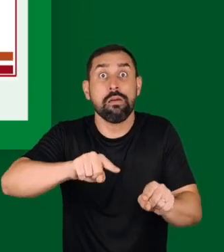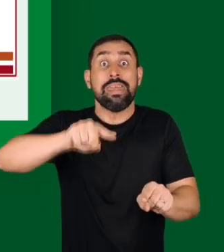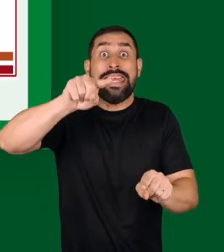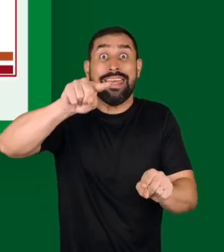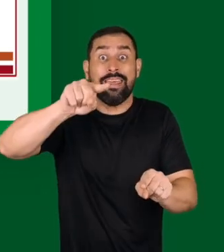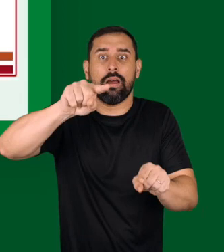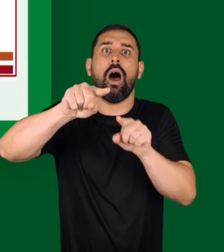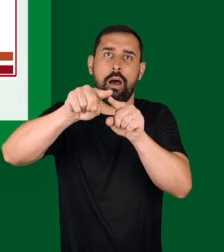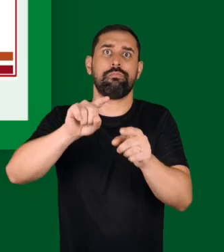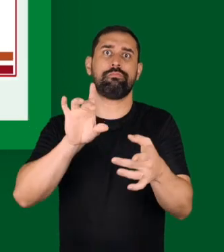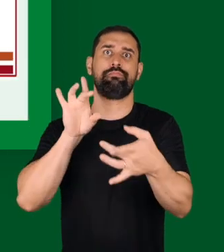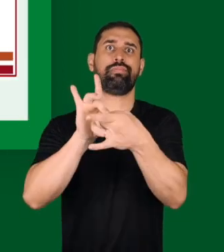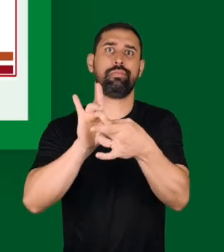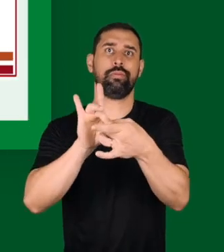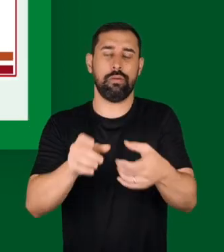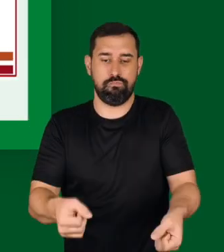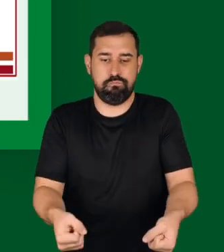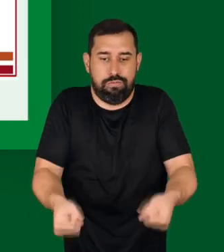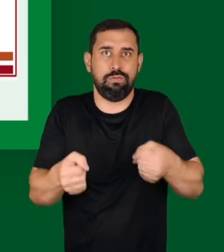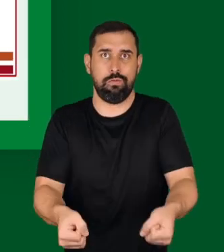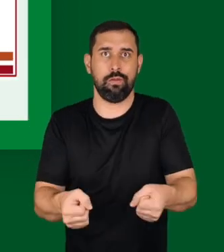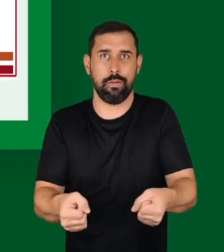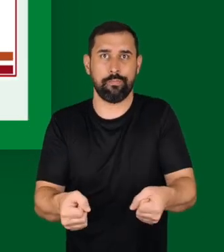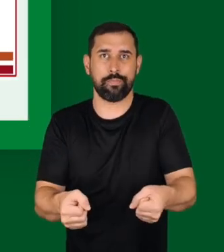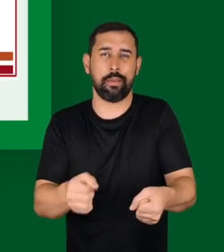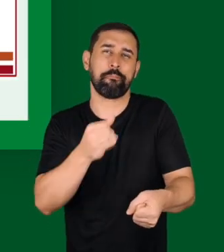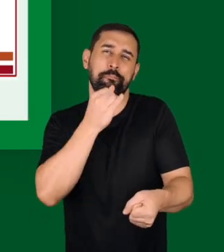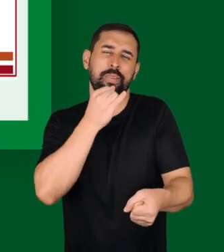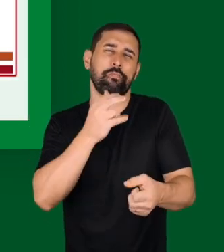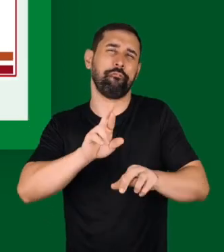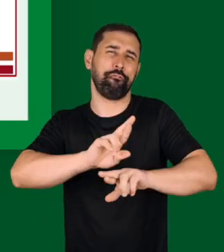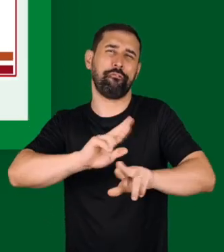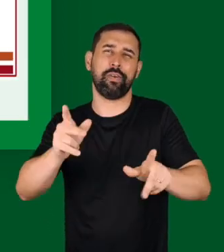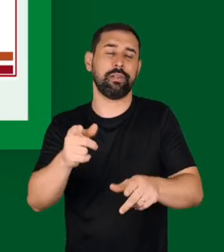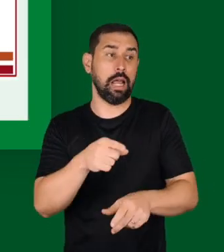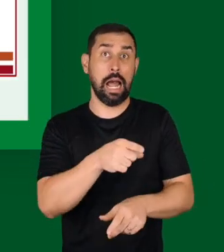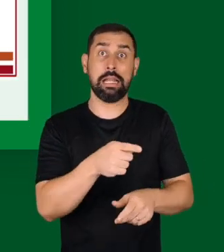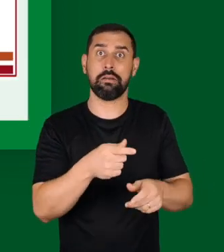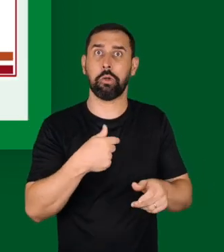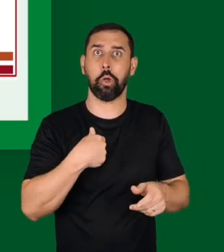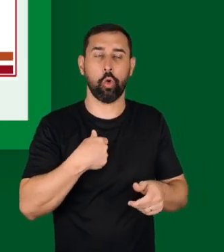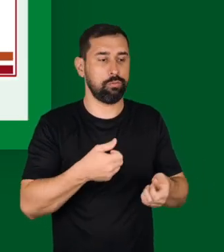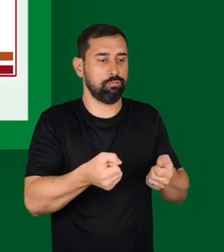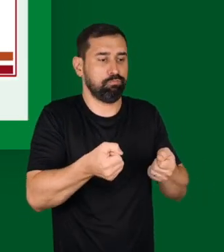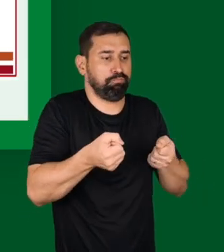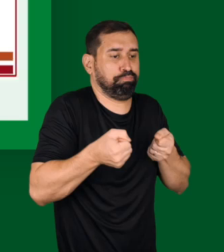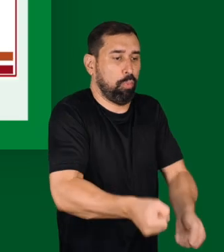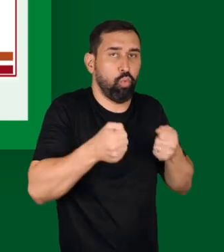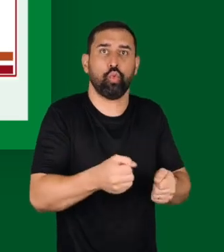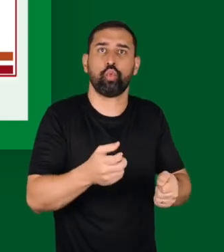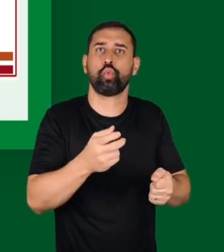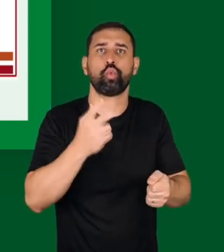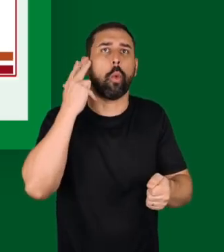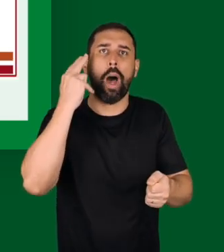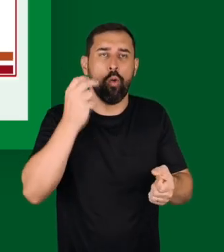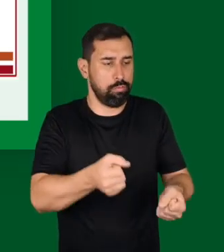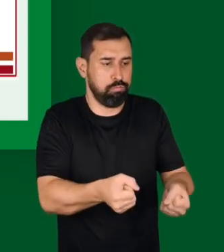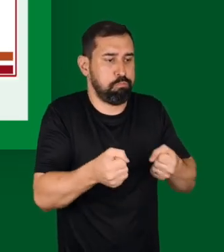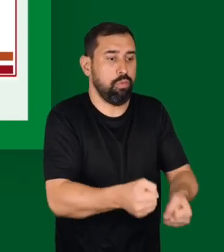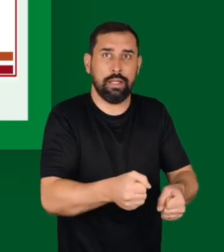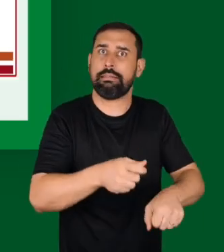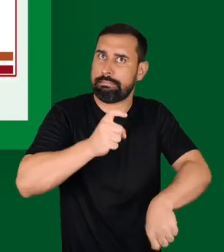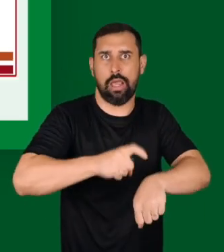pouquinho. Diferente da desfibrilação, que quando você aperta o botão, ele é disparado, é diferente. Então isso você tem que ter. Eu já